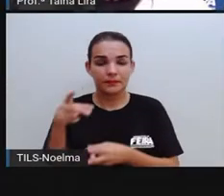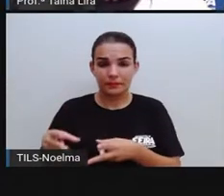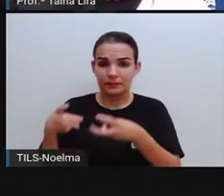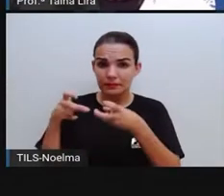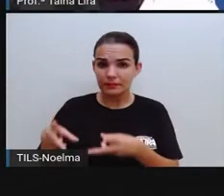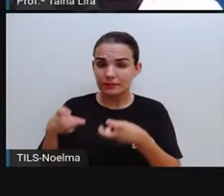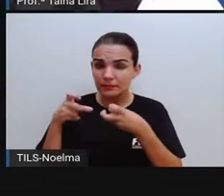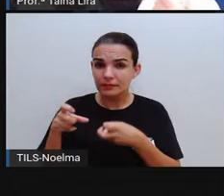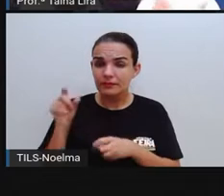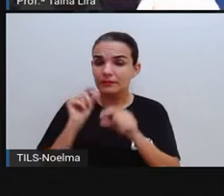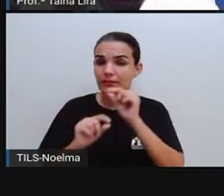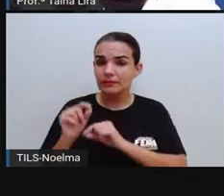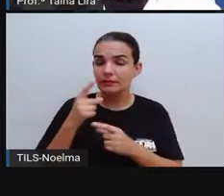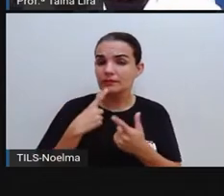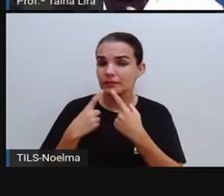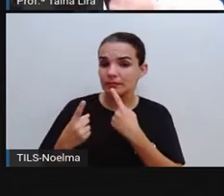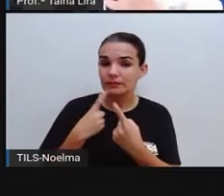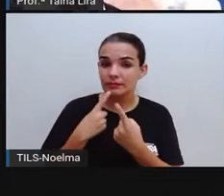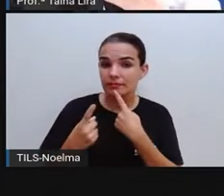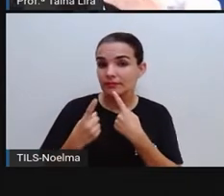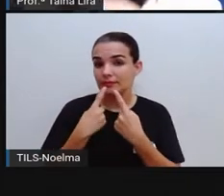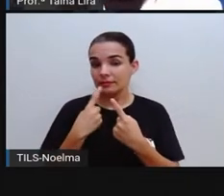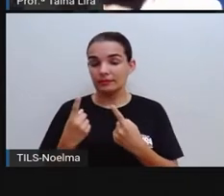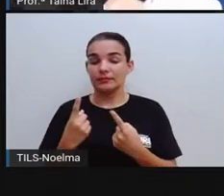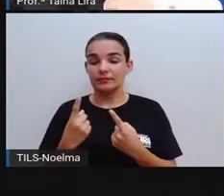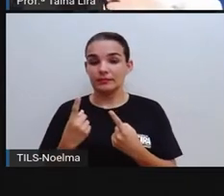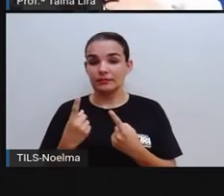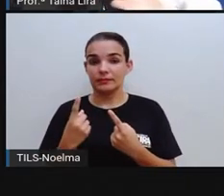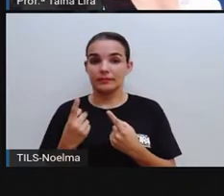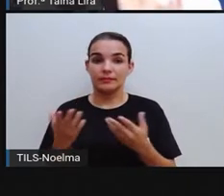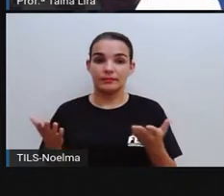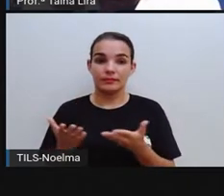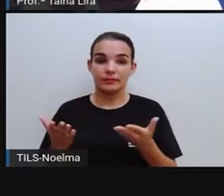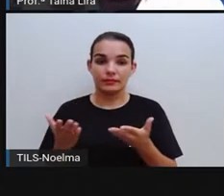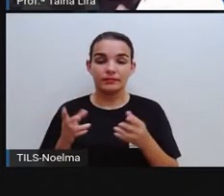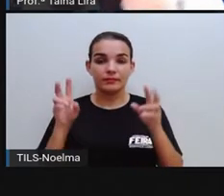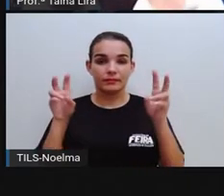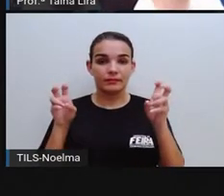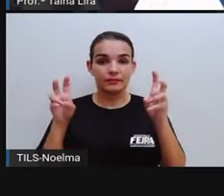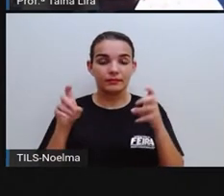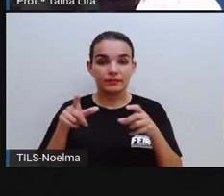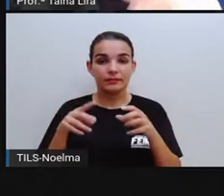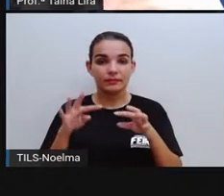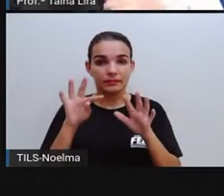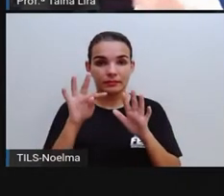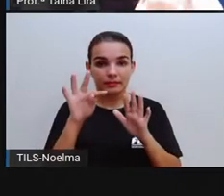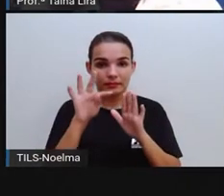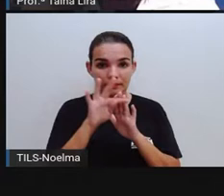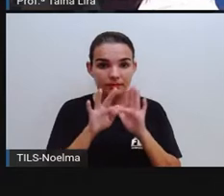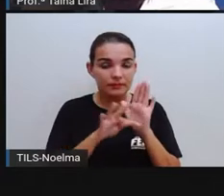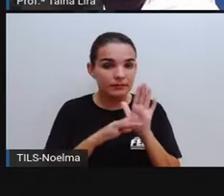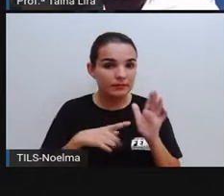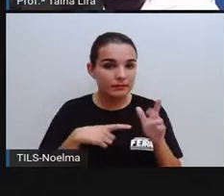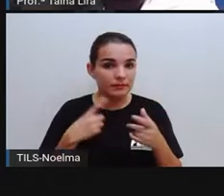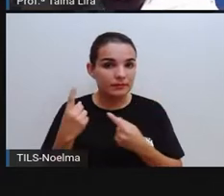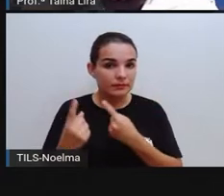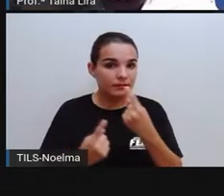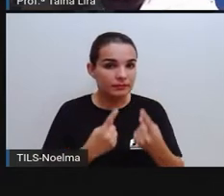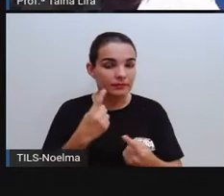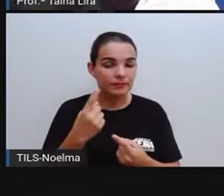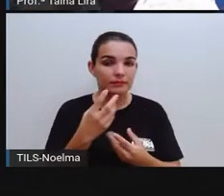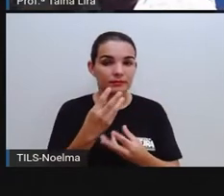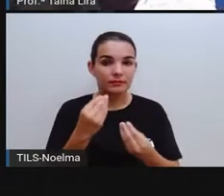Perceberam aí essa entrevista, né? Essa matéria que passou aqui, tem entrevistas, várias entrevistas